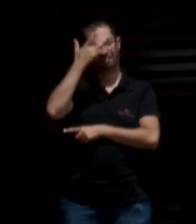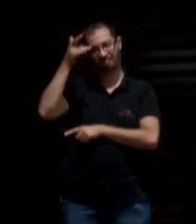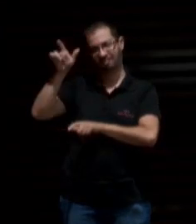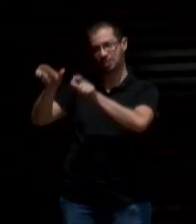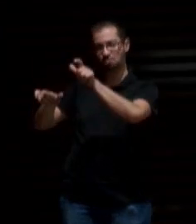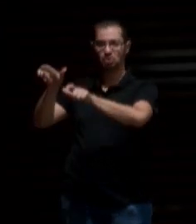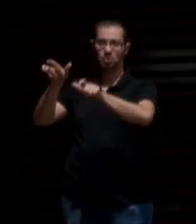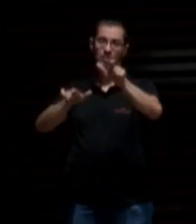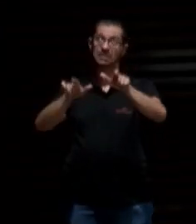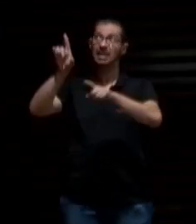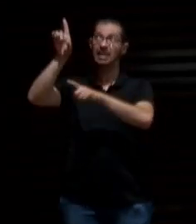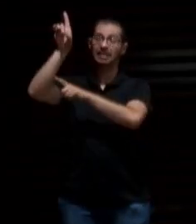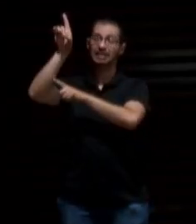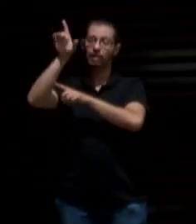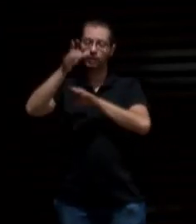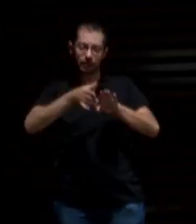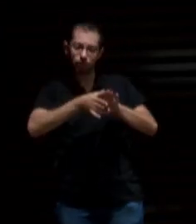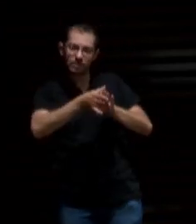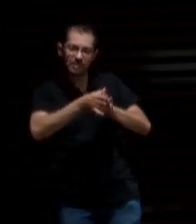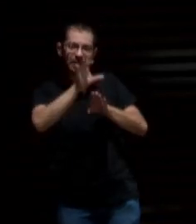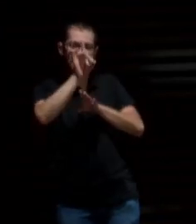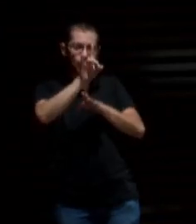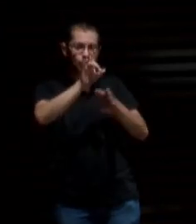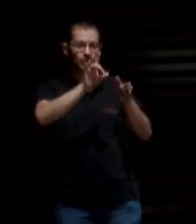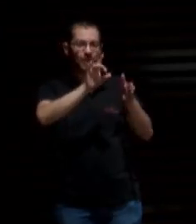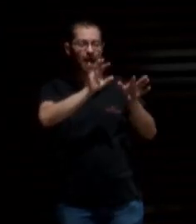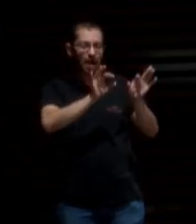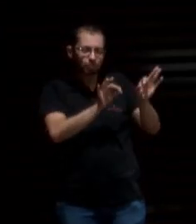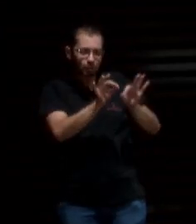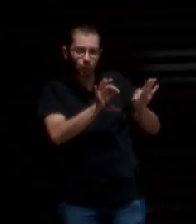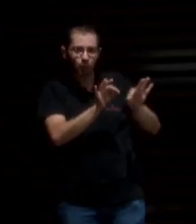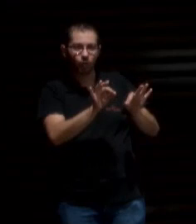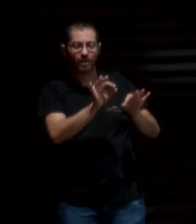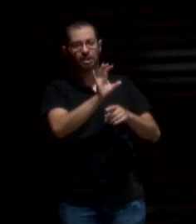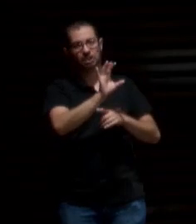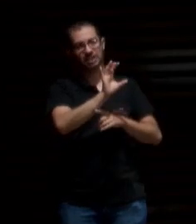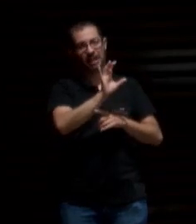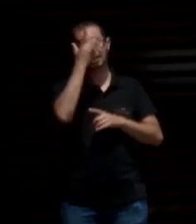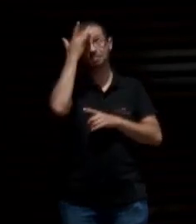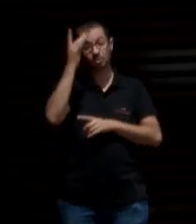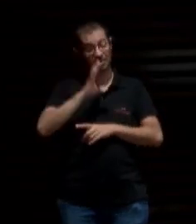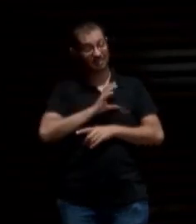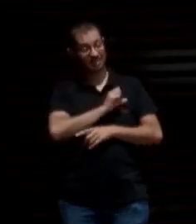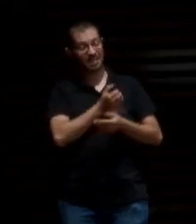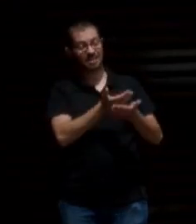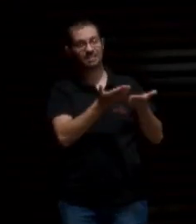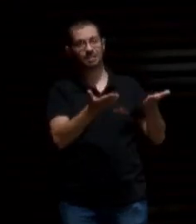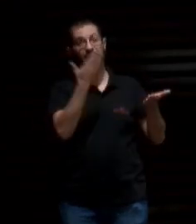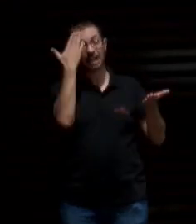O Senhor corrige a quem ama e açoita todo filho a quem recebe, Hebreus 12. Porque Ele nos ama, Ele nos